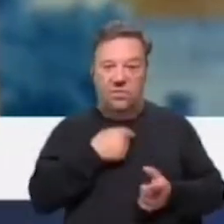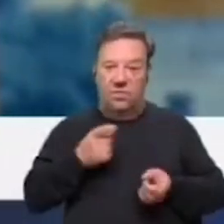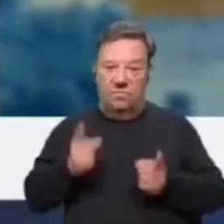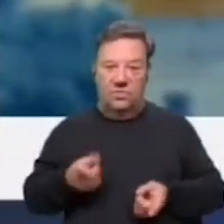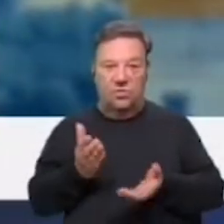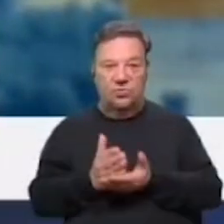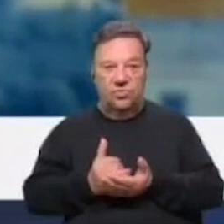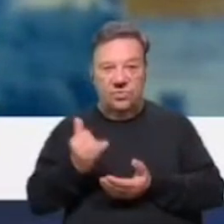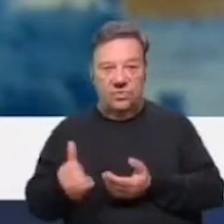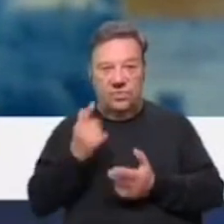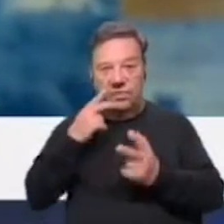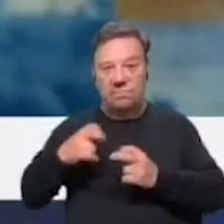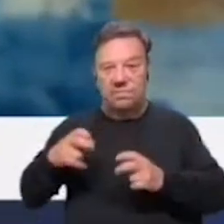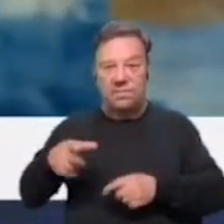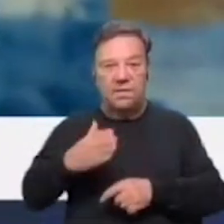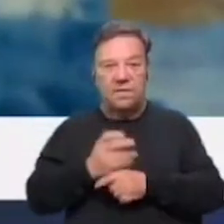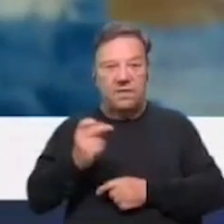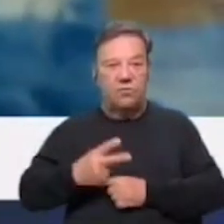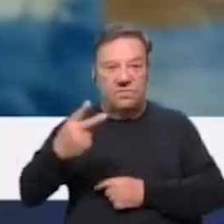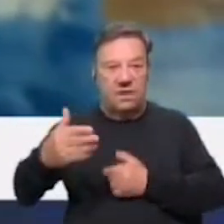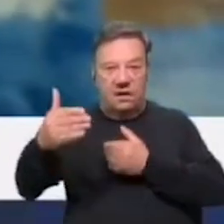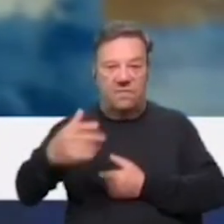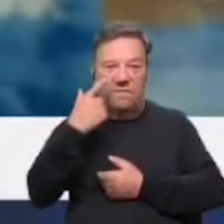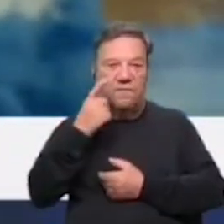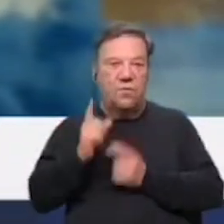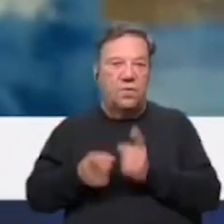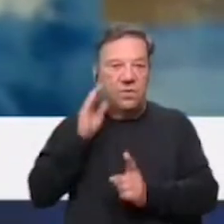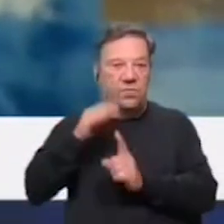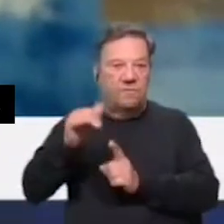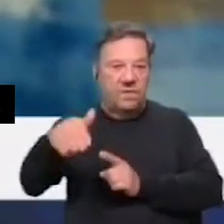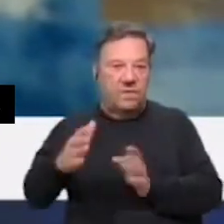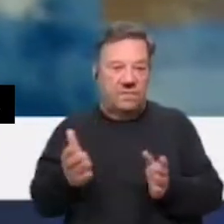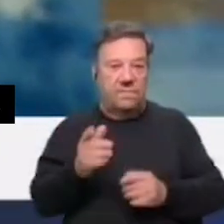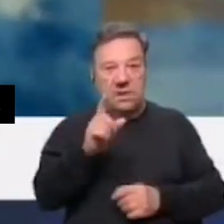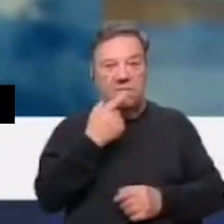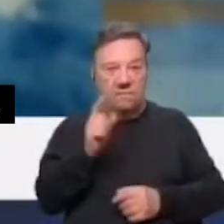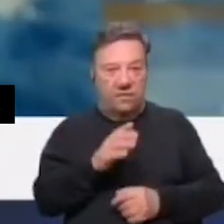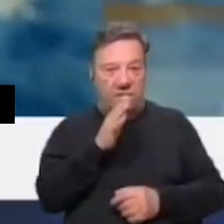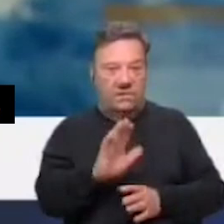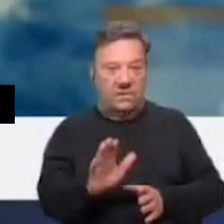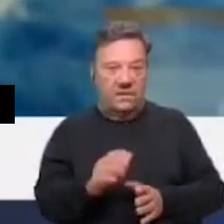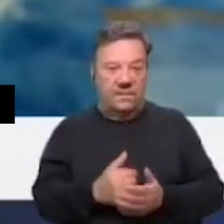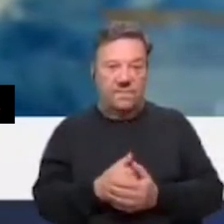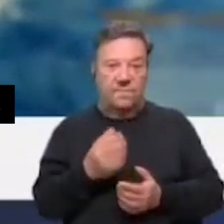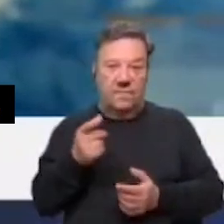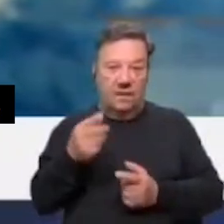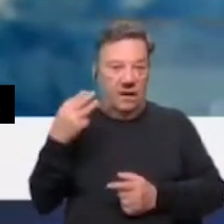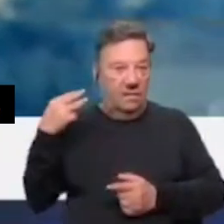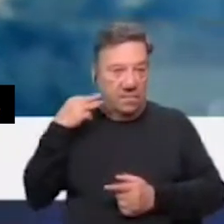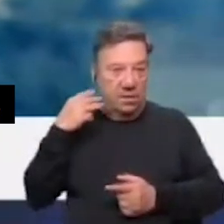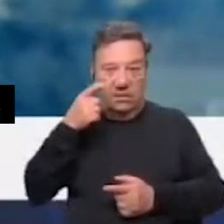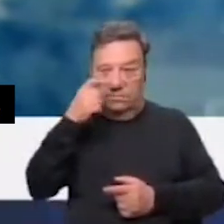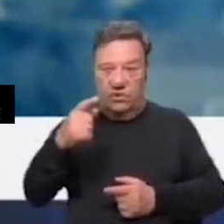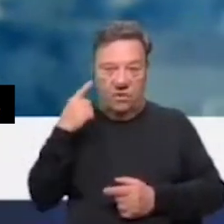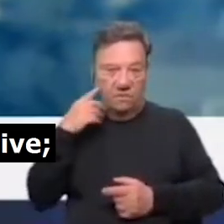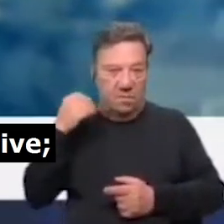um estudo eh perspectivo de até 2 anos ver efetivamente Quais são os resultados finais mas volto a dizer com o implante coclear para aqueles que